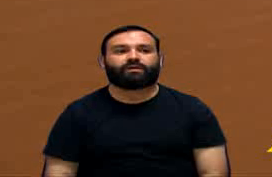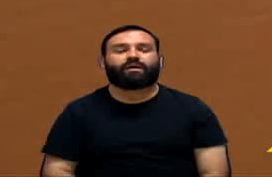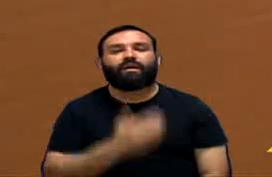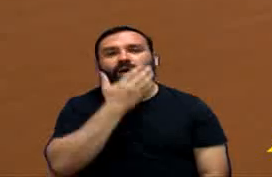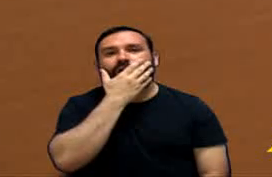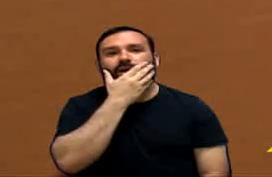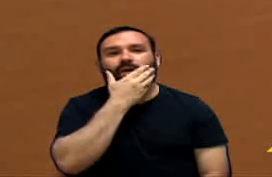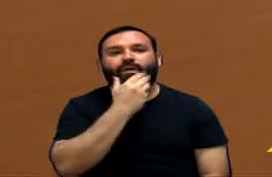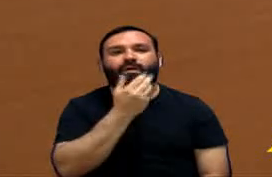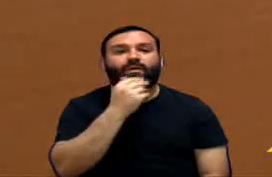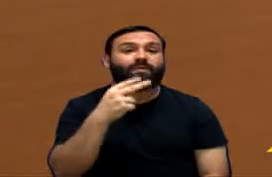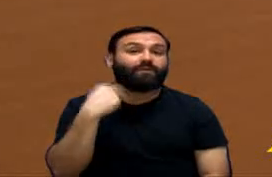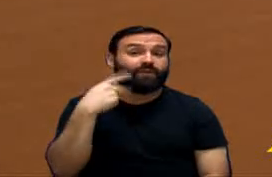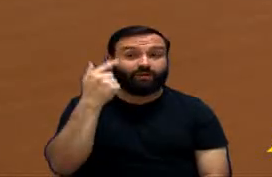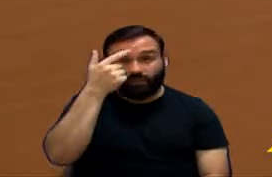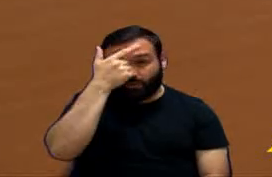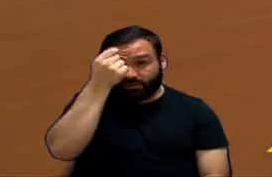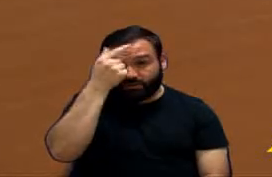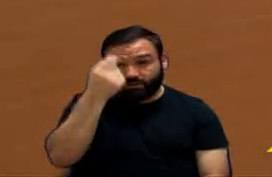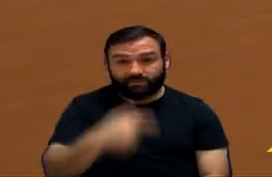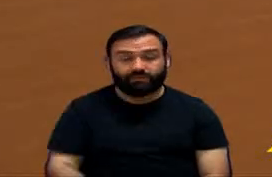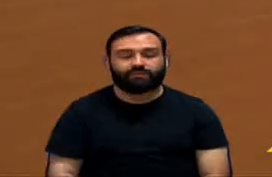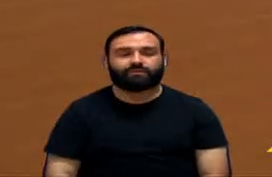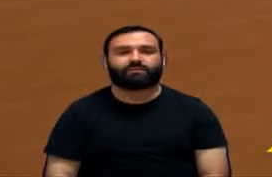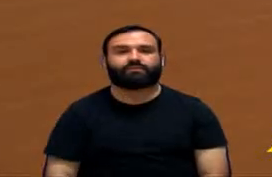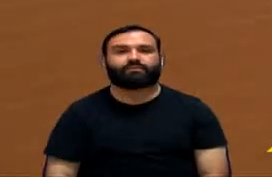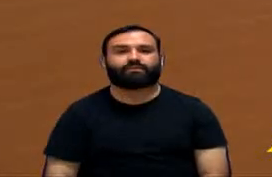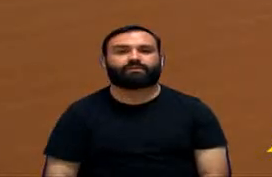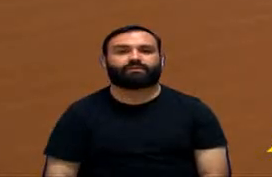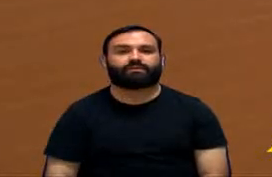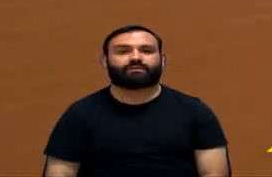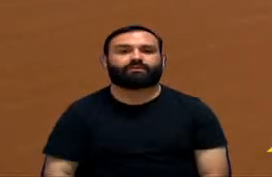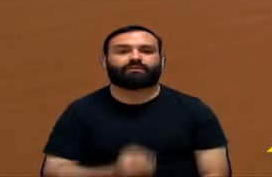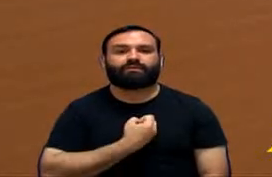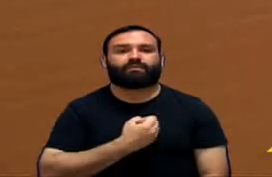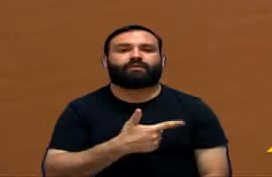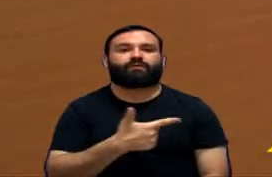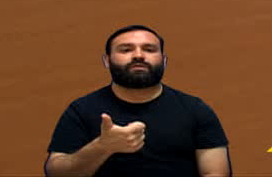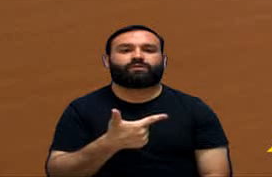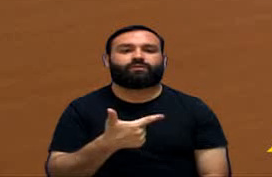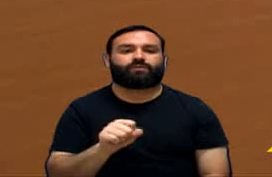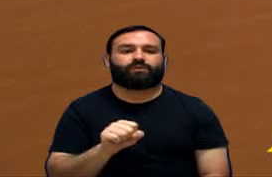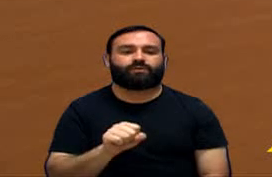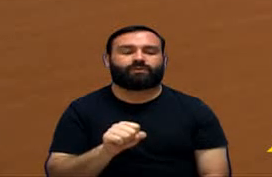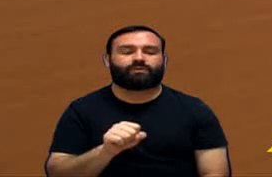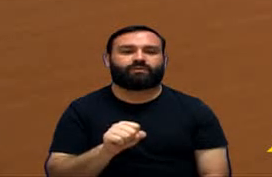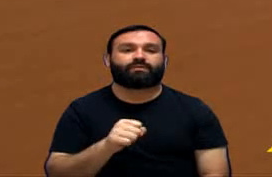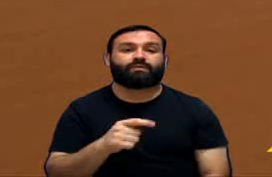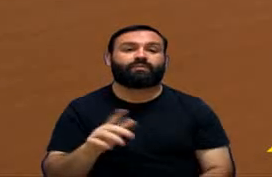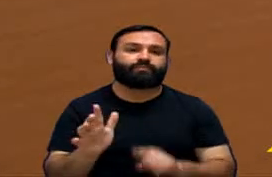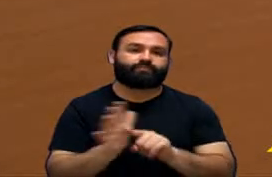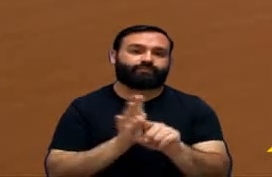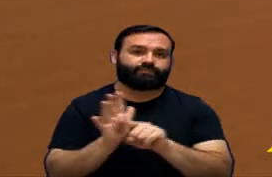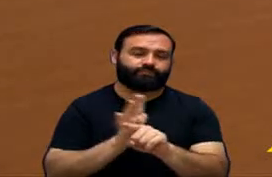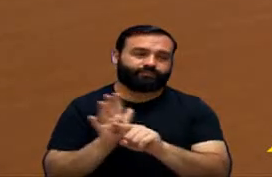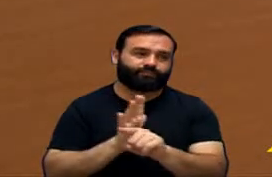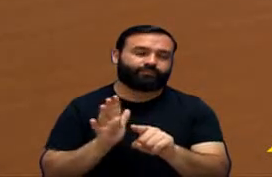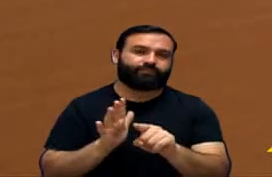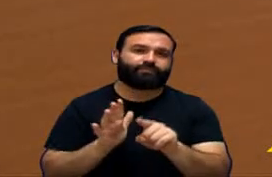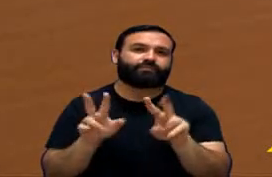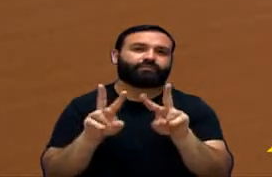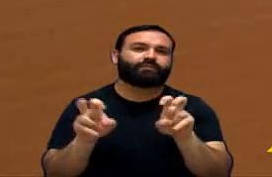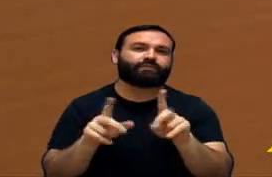do vereador Dantas é o 2128 requere informações